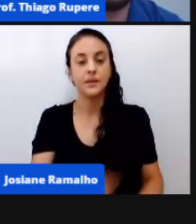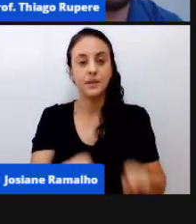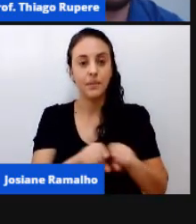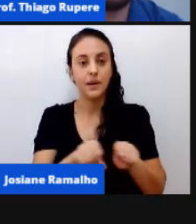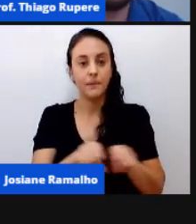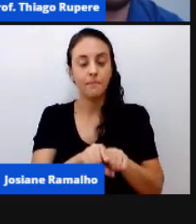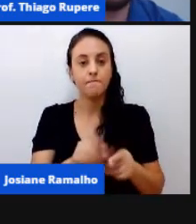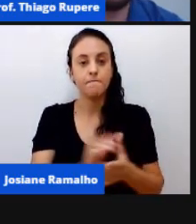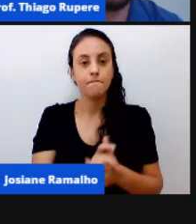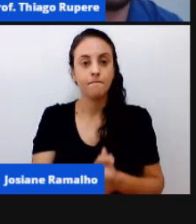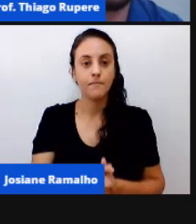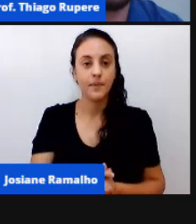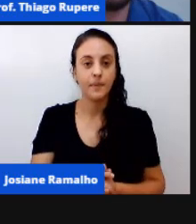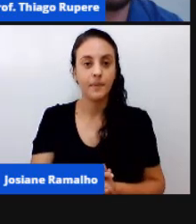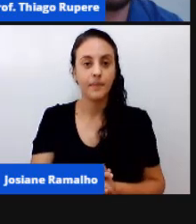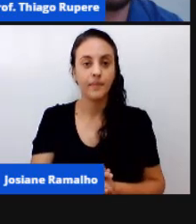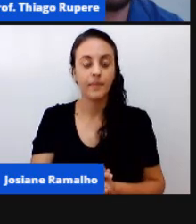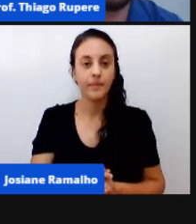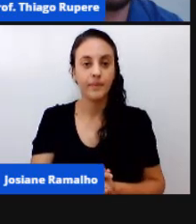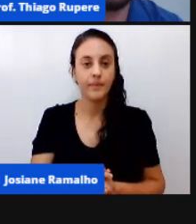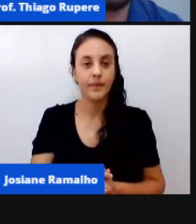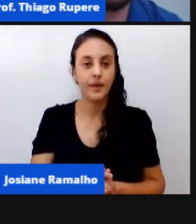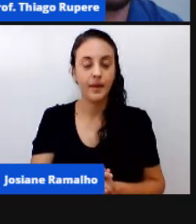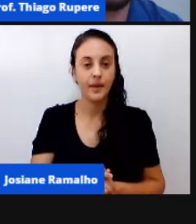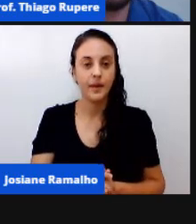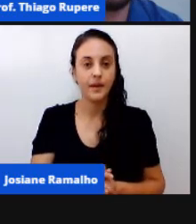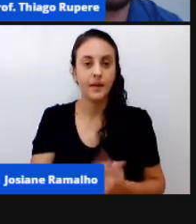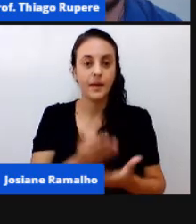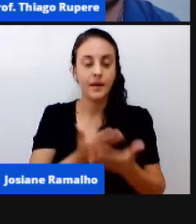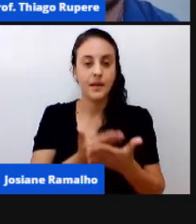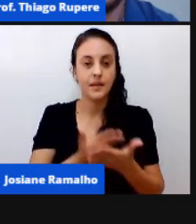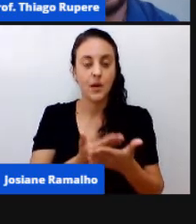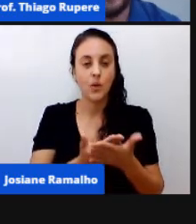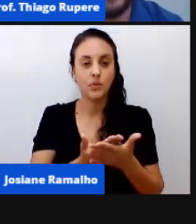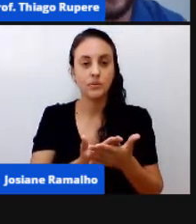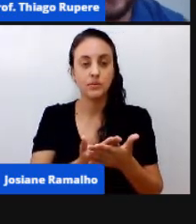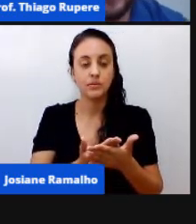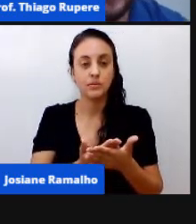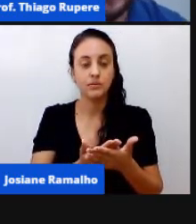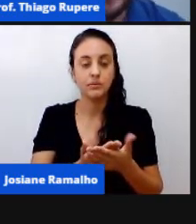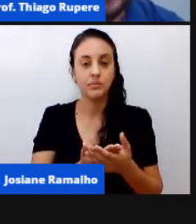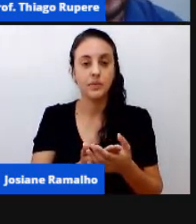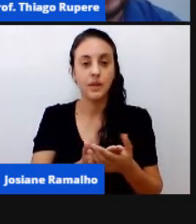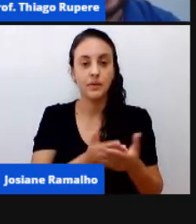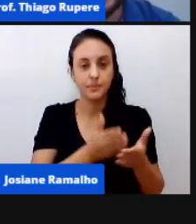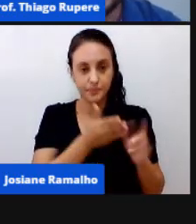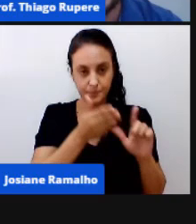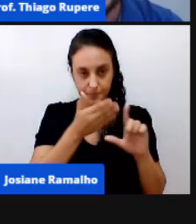nas aulas, ele escreveu esse livro que nós vamos disponibilizar também aqui. Pode passar, por favor?